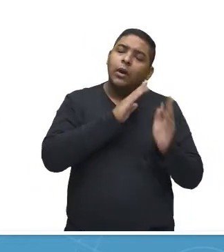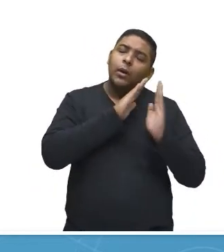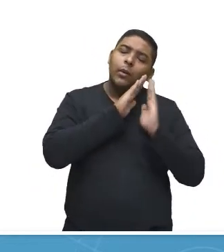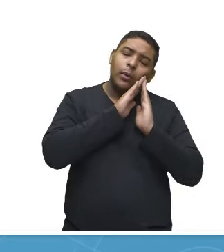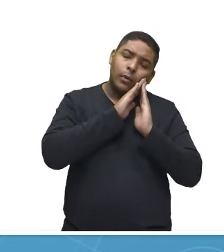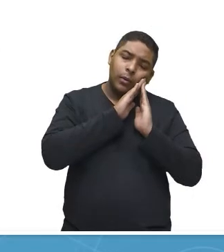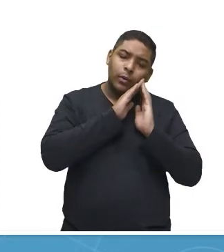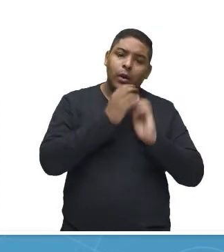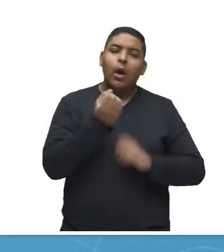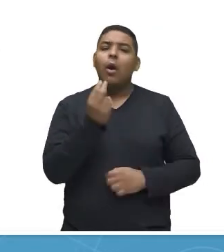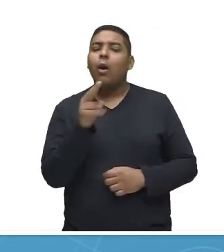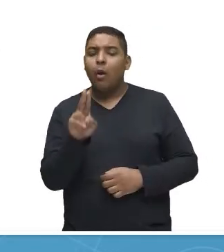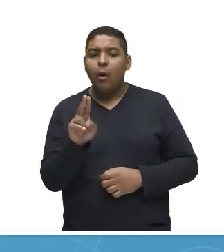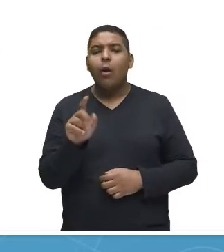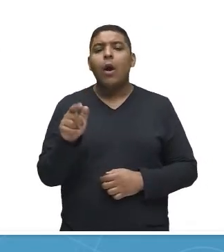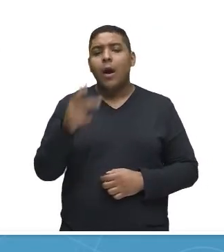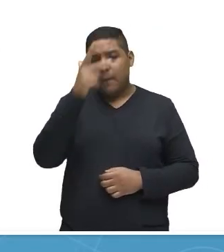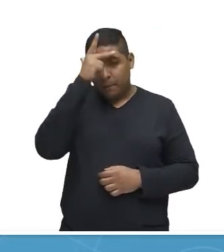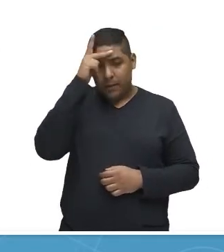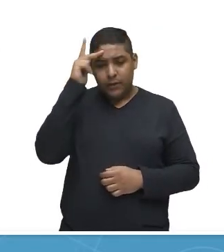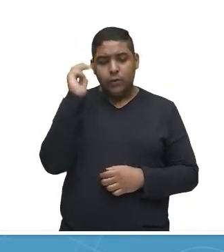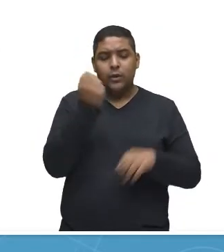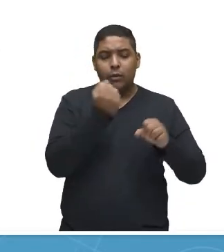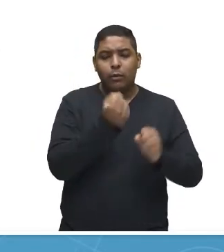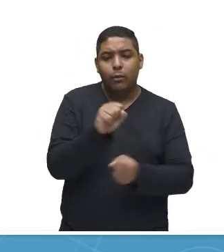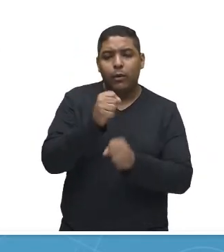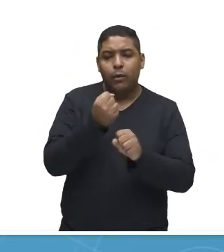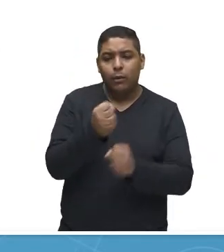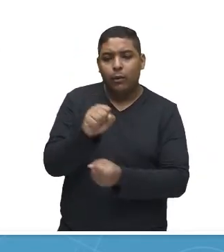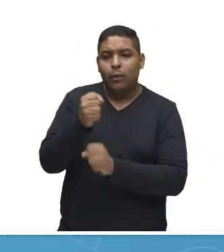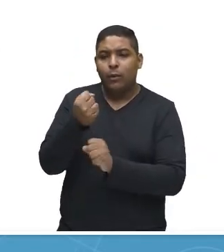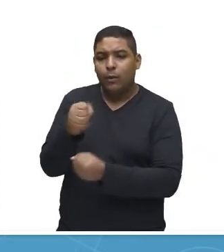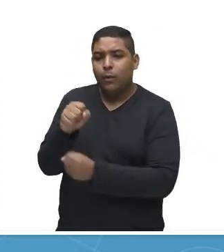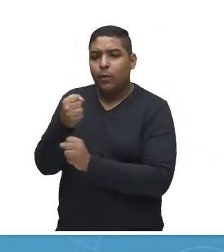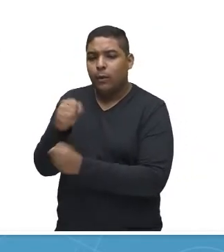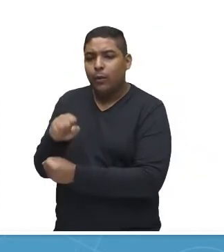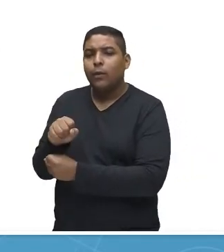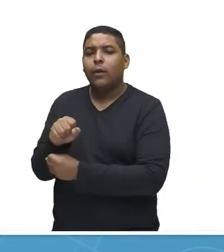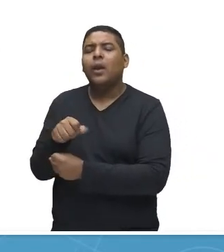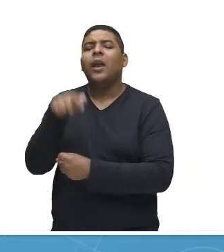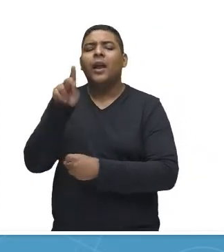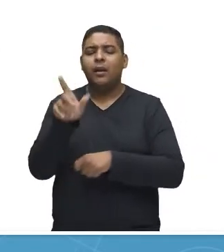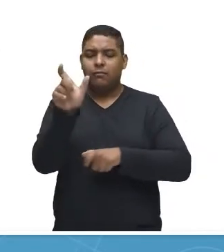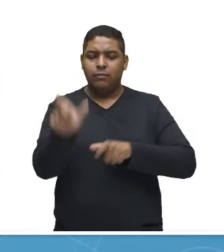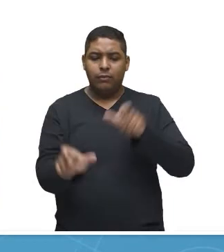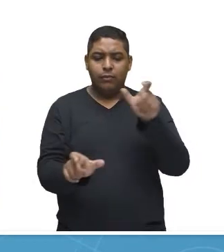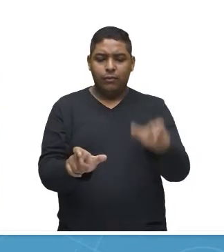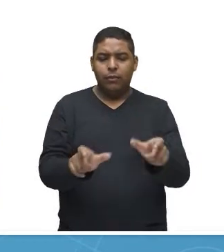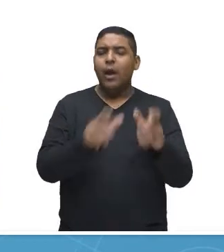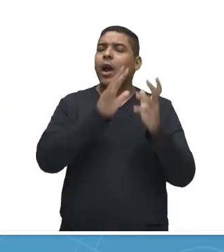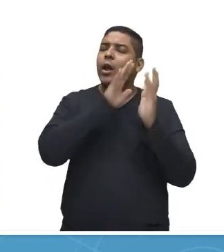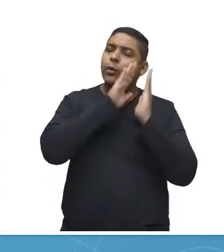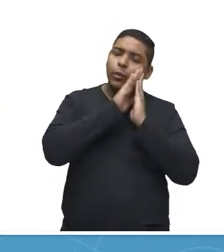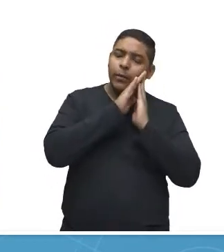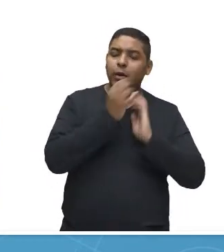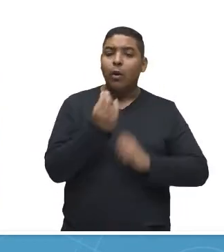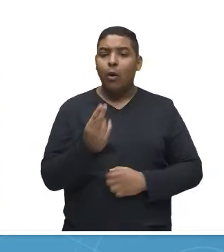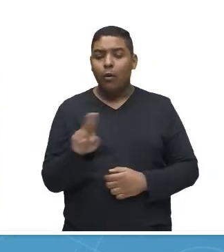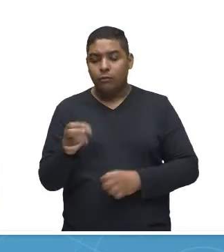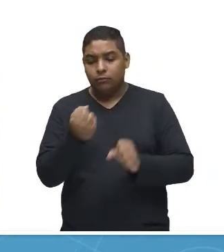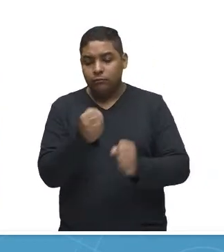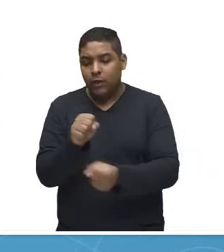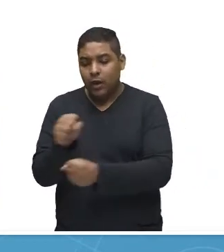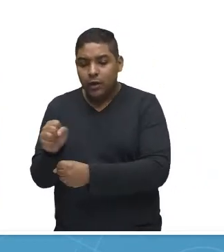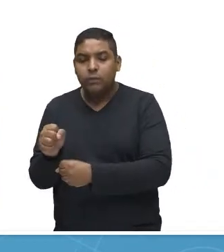essa pessoa que está aqui do outro lado varrendo? O que vocês acham? É quem está dormindo ou quem está